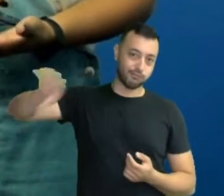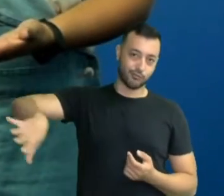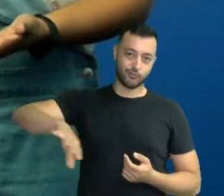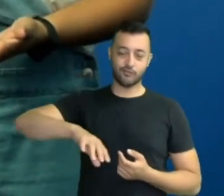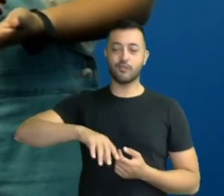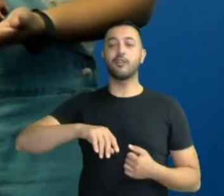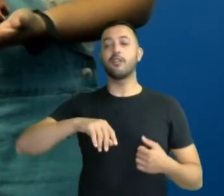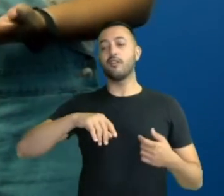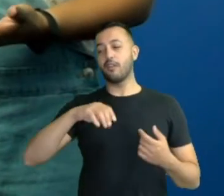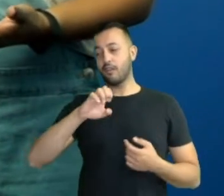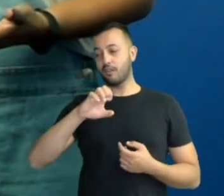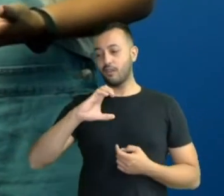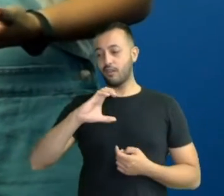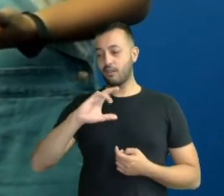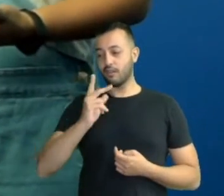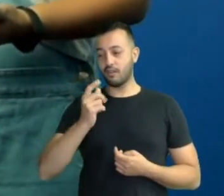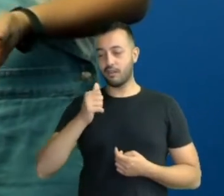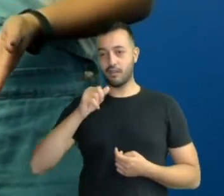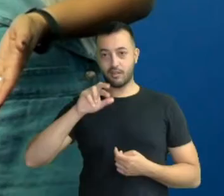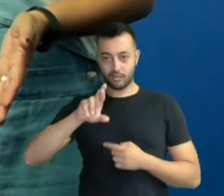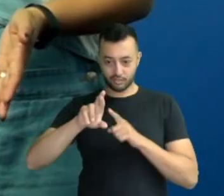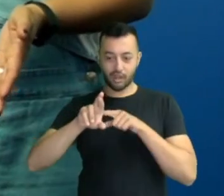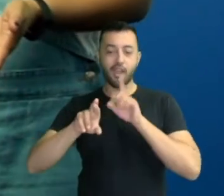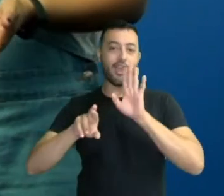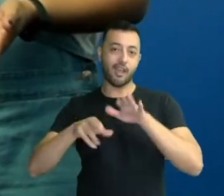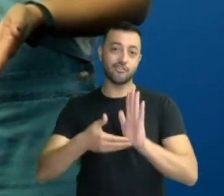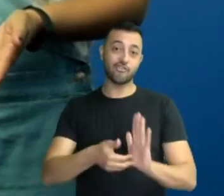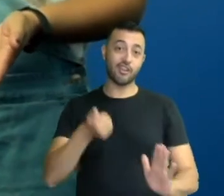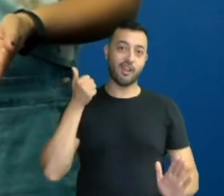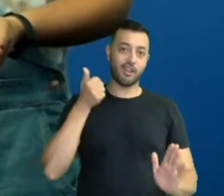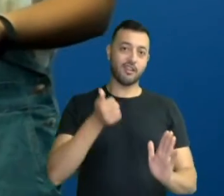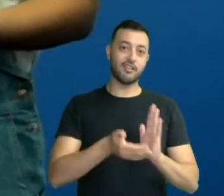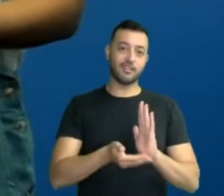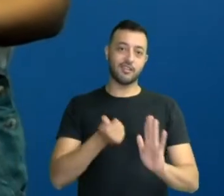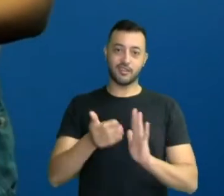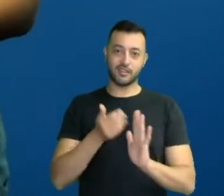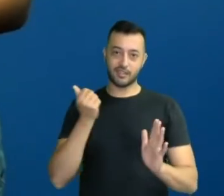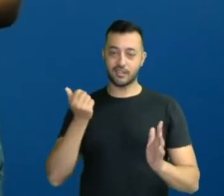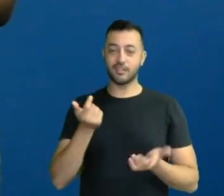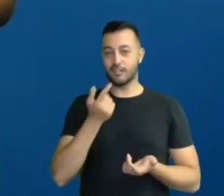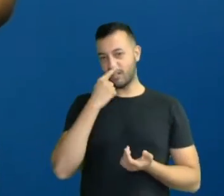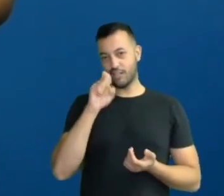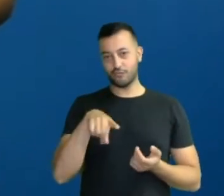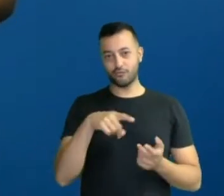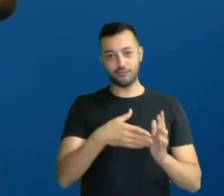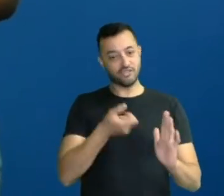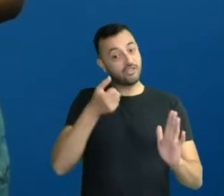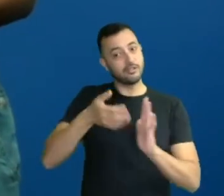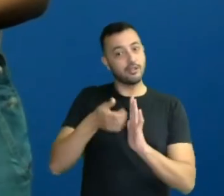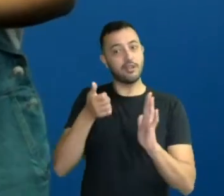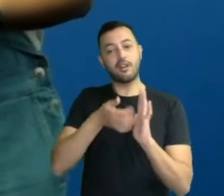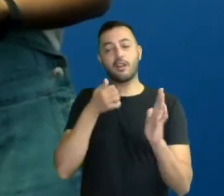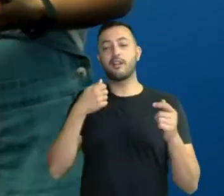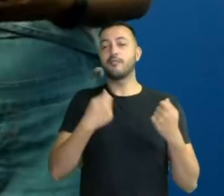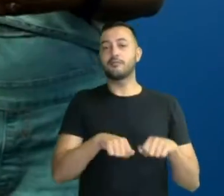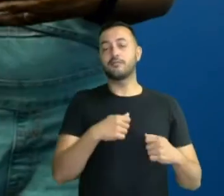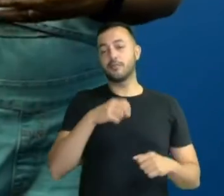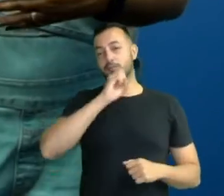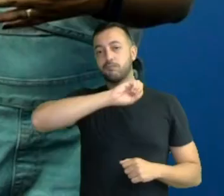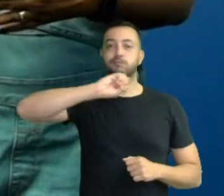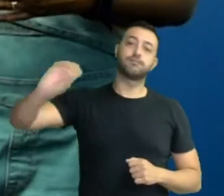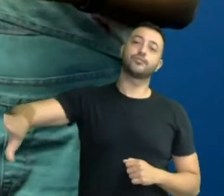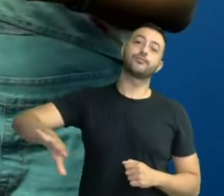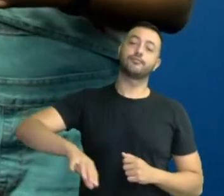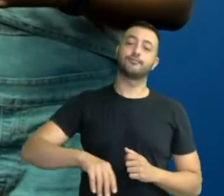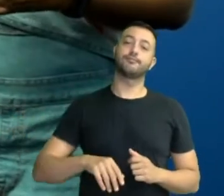echar, que é sinônimo de tirar la basura. Hay que tirar la basura, hay que echar la basura. A gente usa em sua